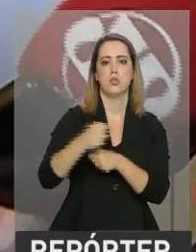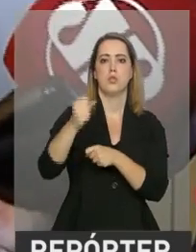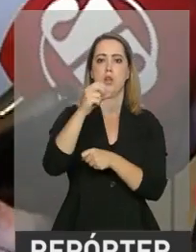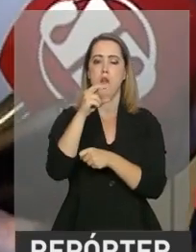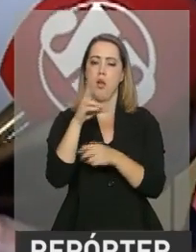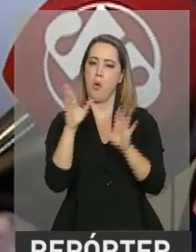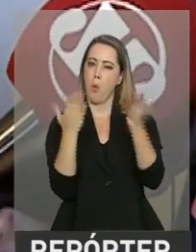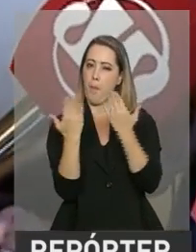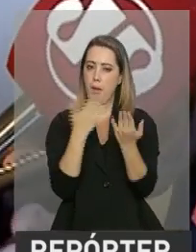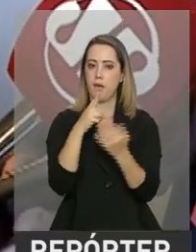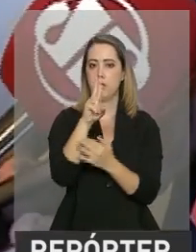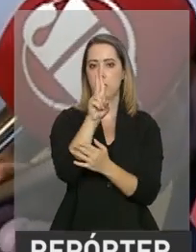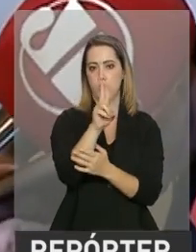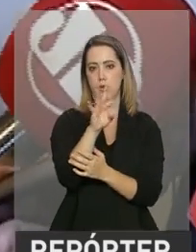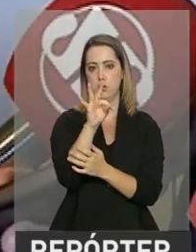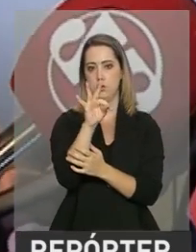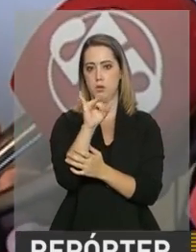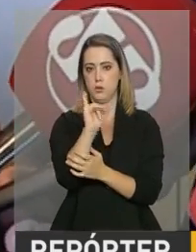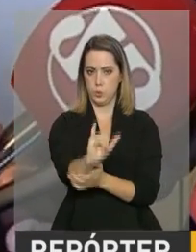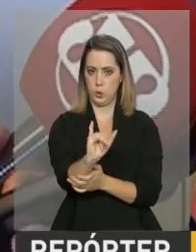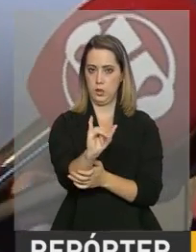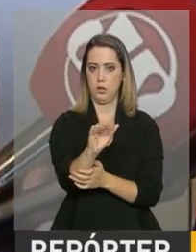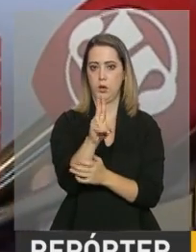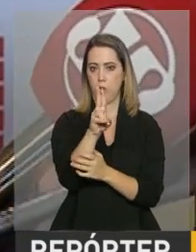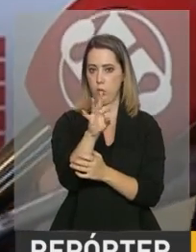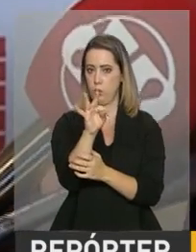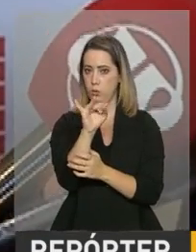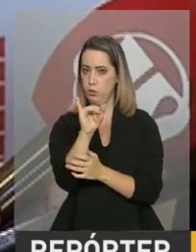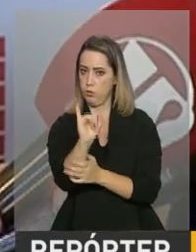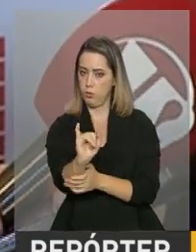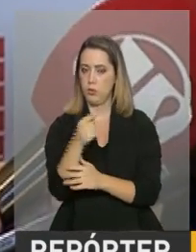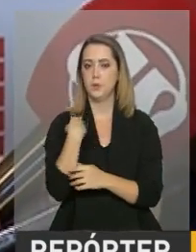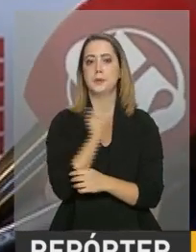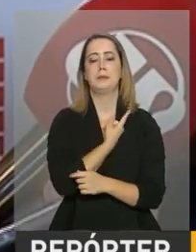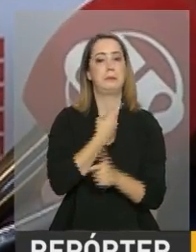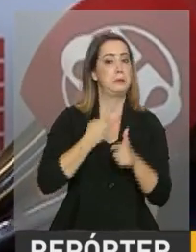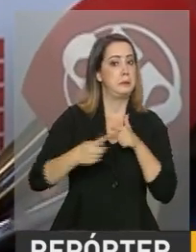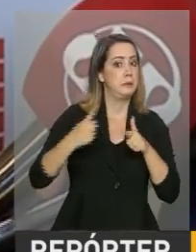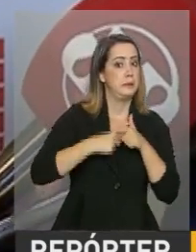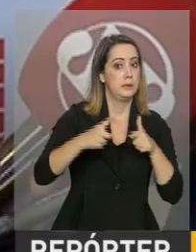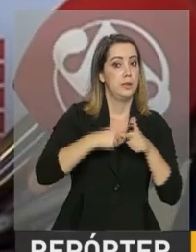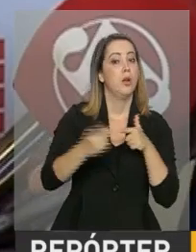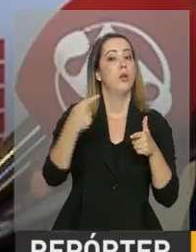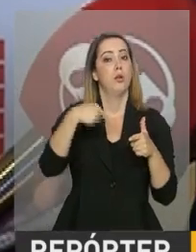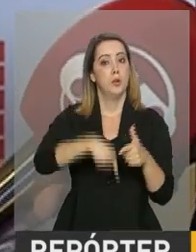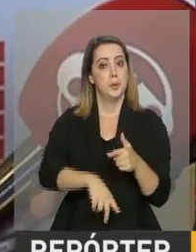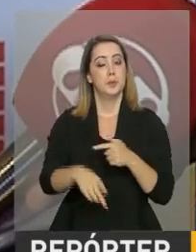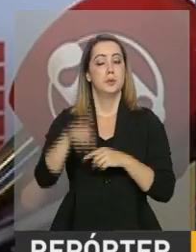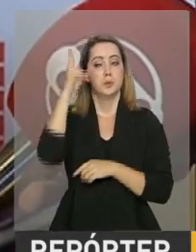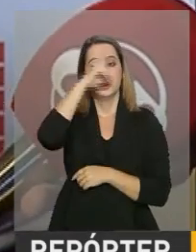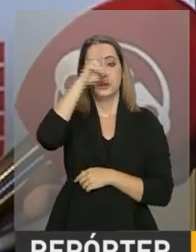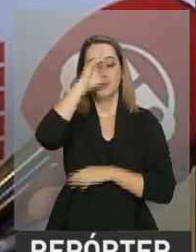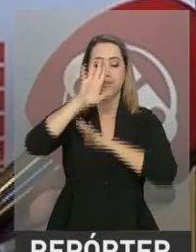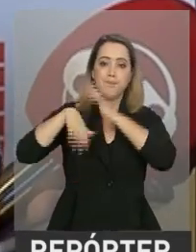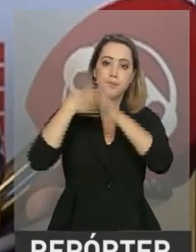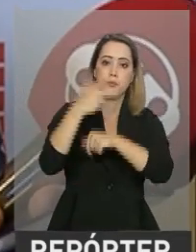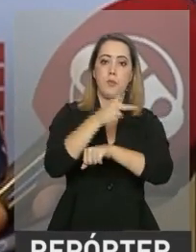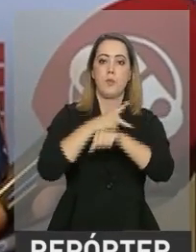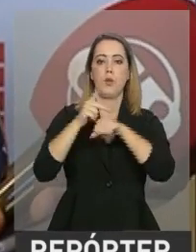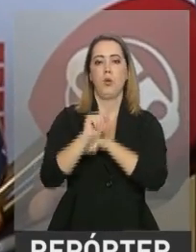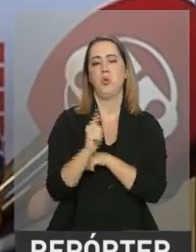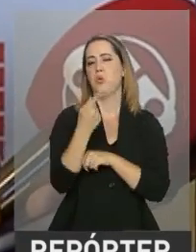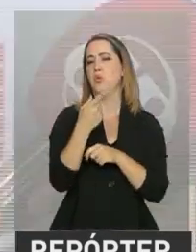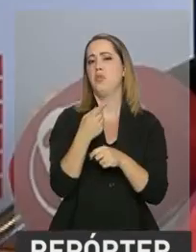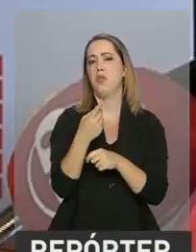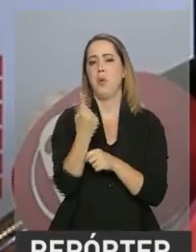na UTI. Nós estamos enfrentando a maior recessão da história do país. Essa recessão não foi construída em meses, ela foi construída